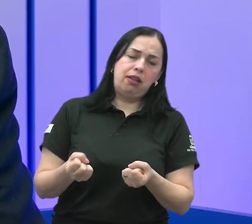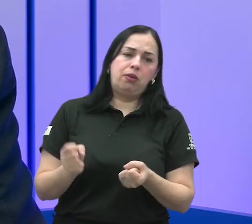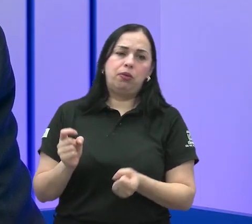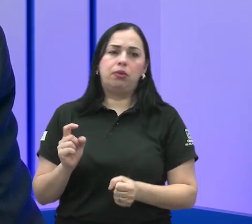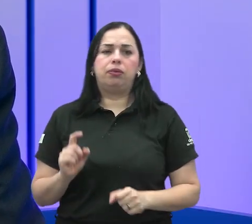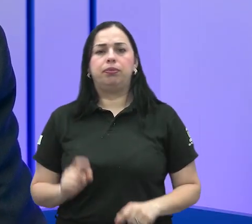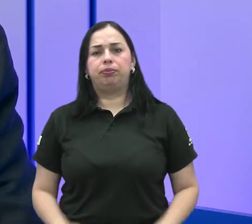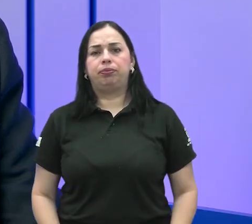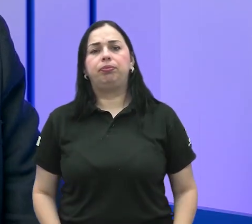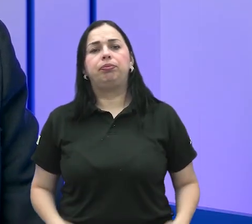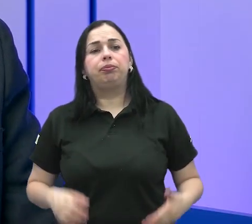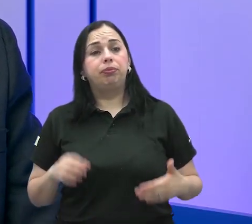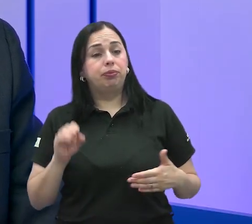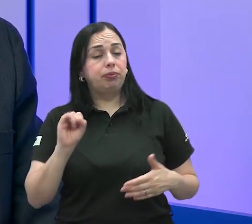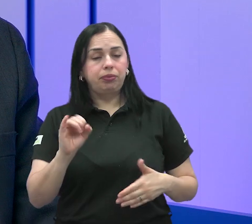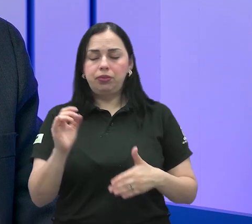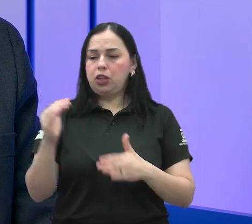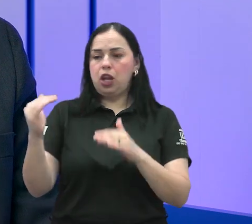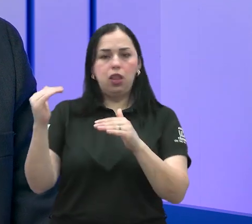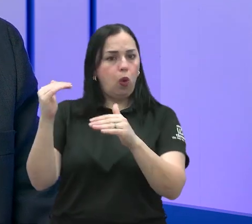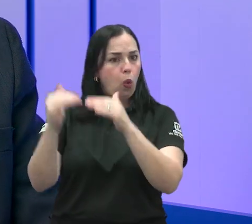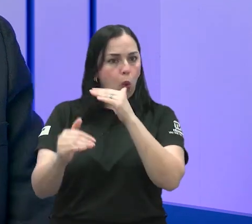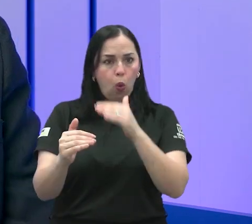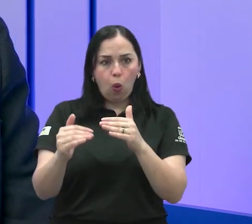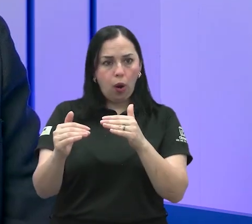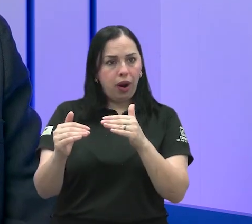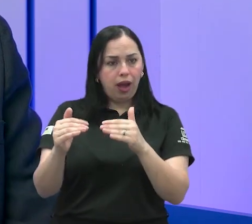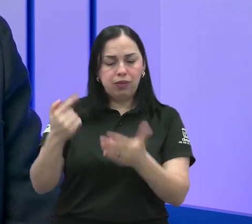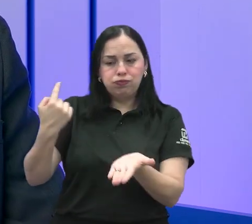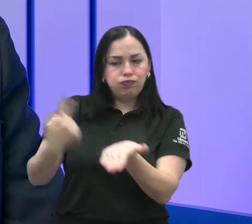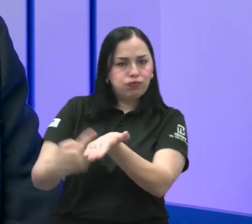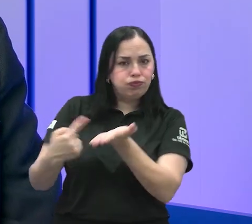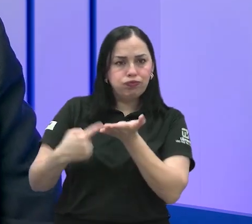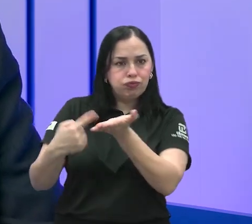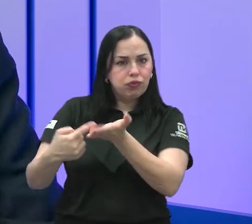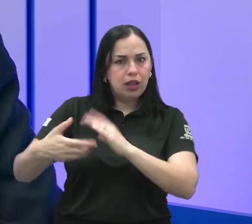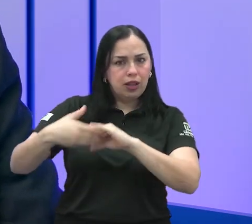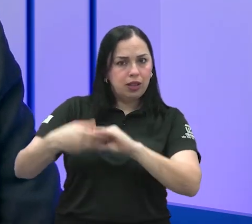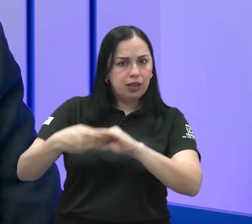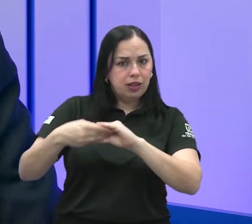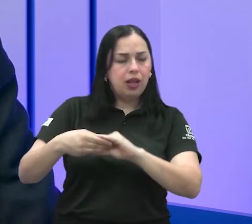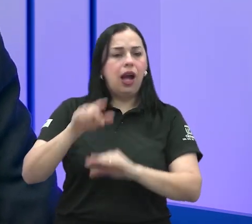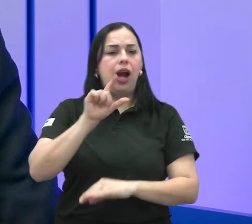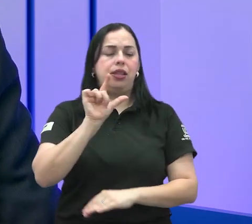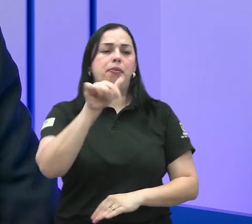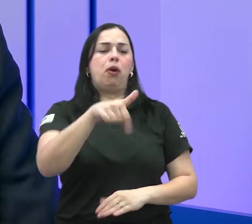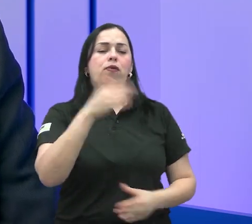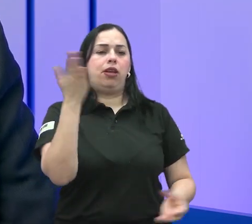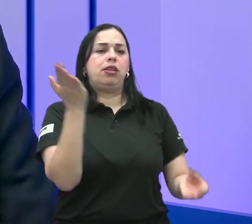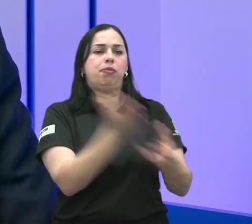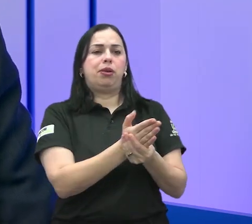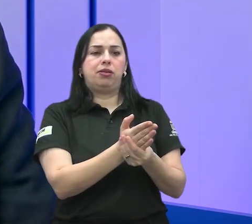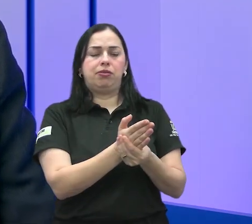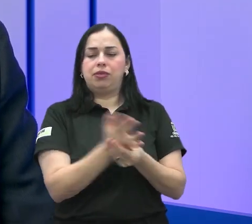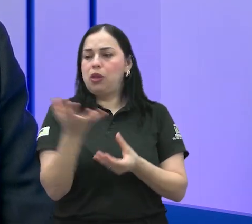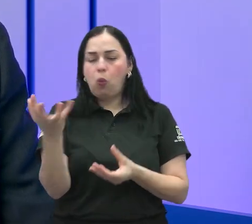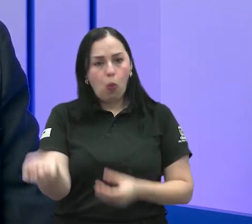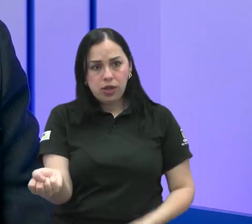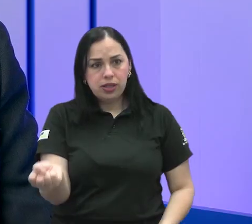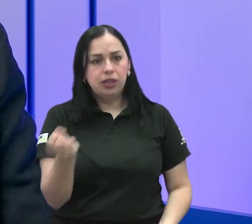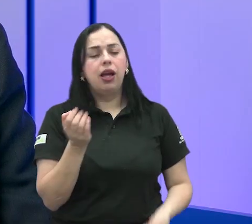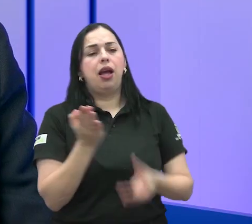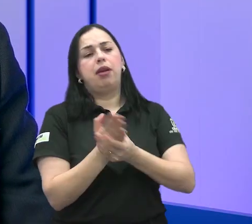sendo acusado. Se ele não concordar, muito possivelmente a via vai ser a judicial. Aí tem que procurar o